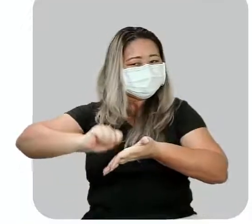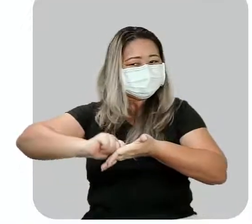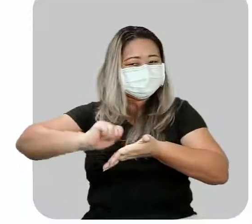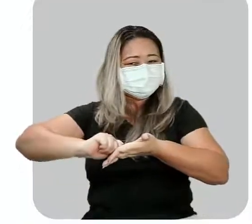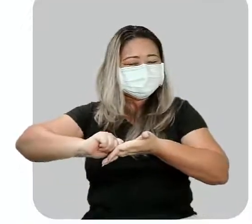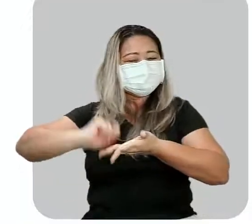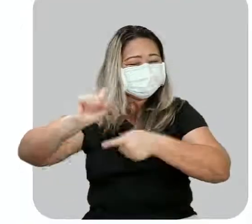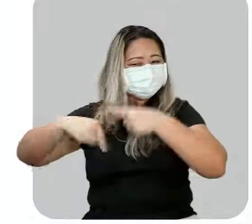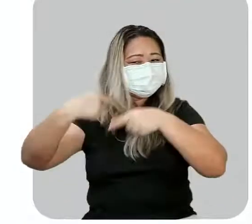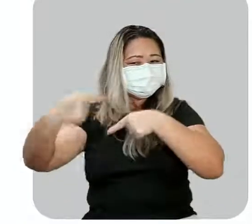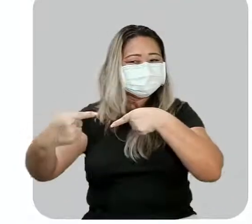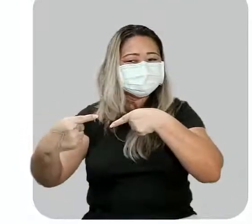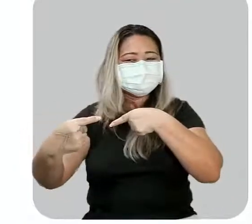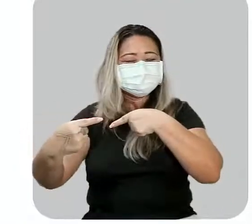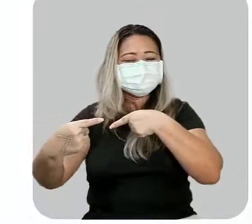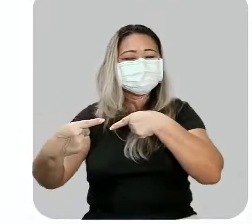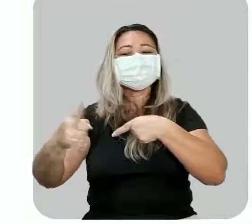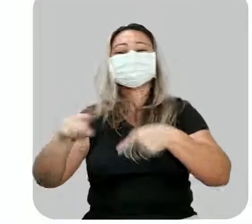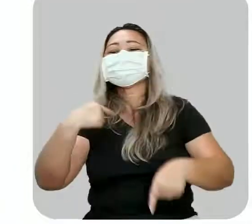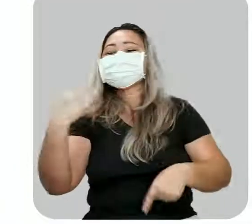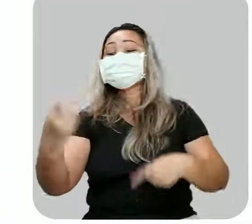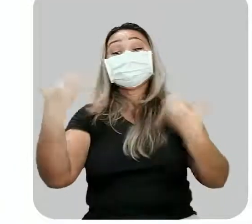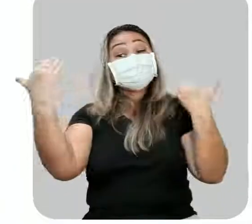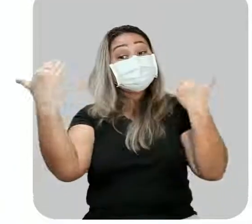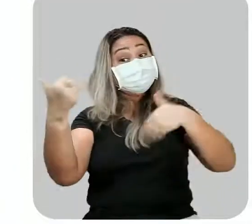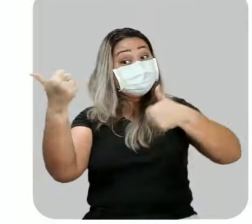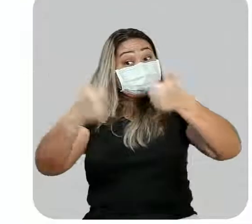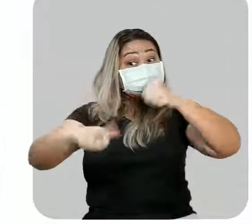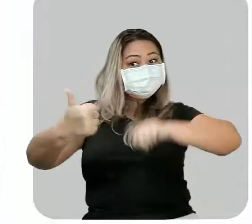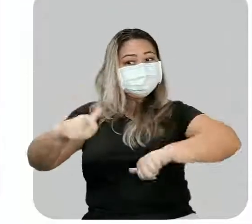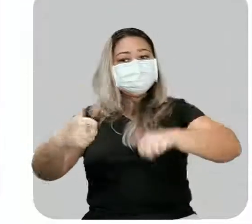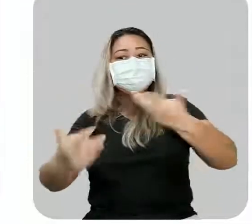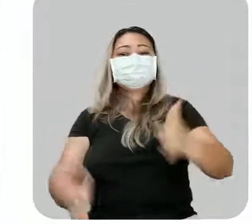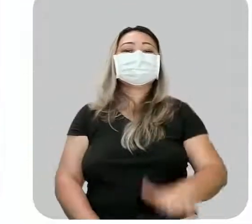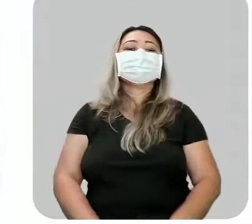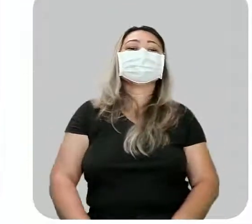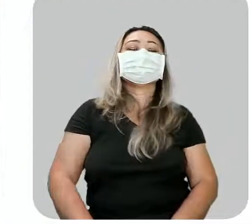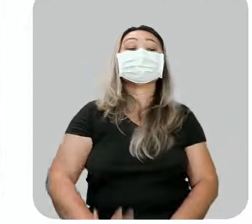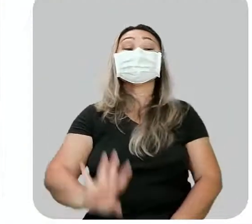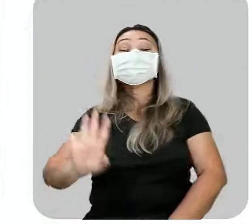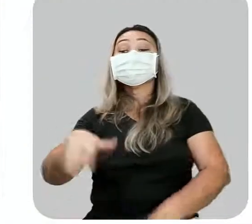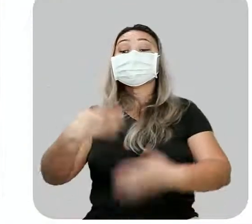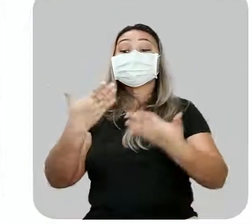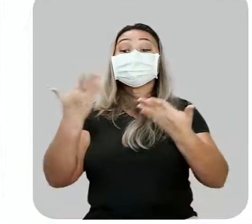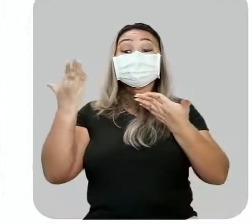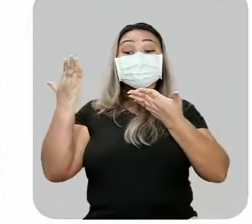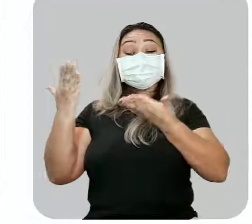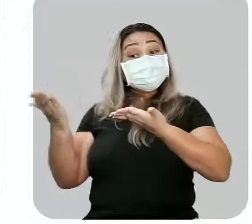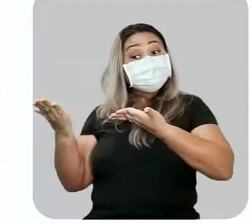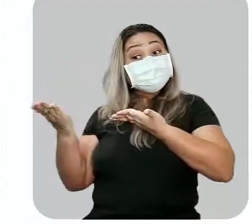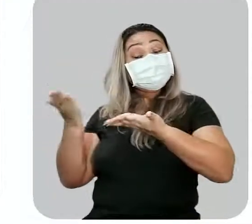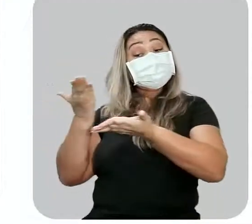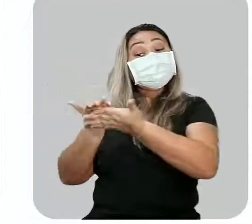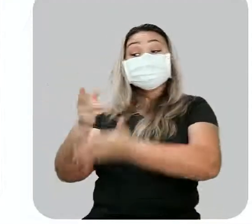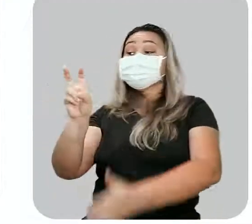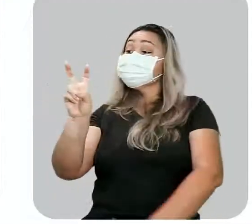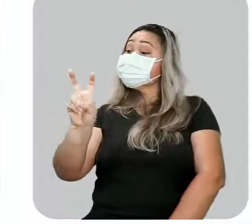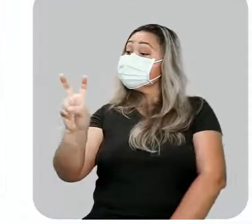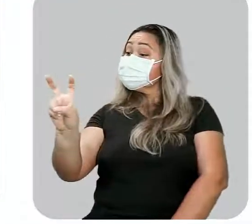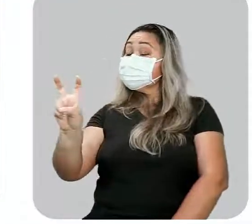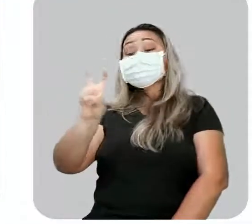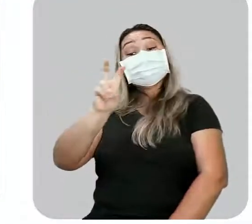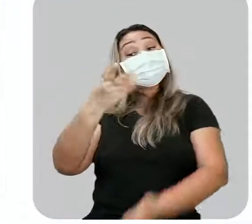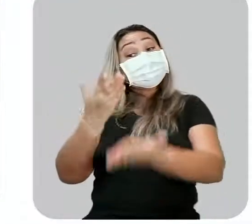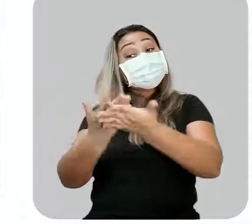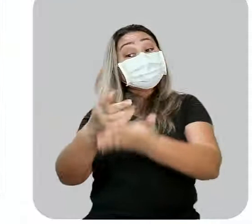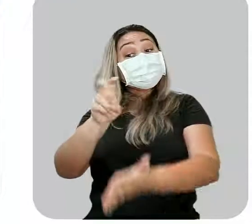anotações. Daqui a pouco a nossa avaliação. Aqui eu tenho aula 55